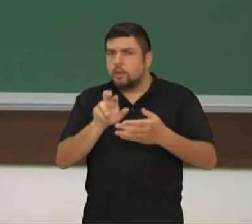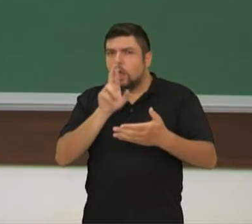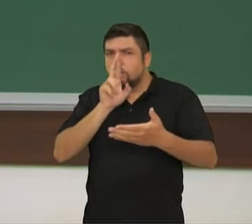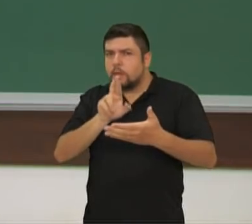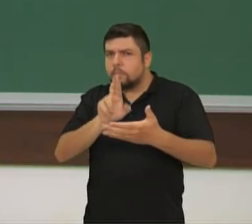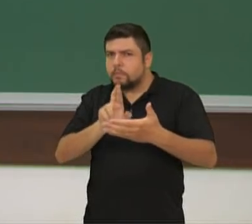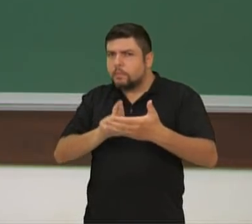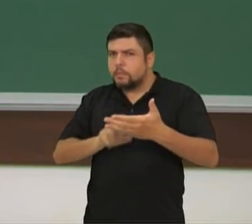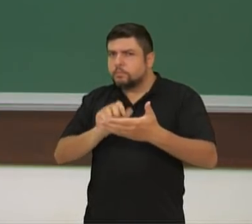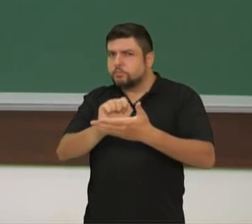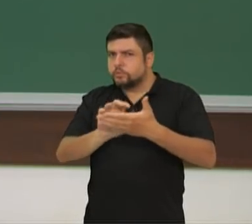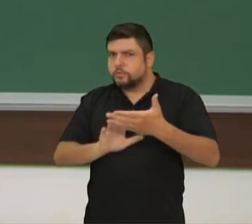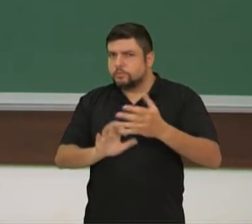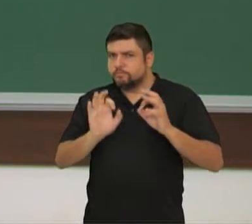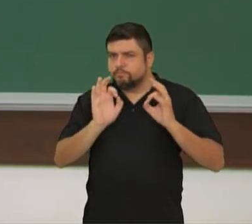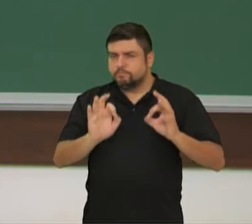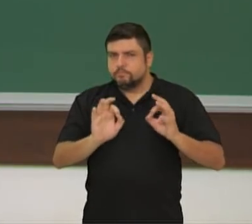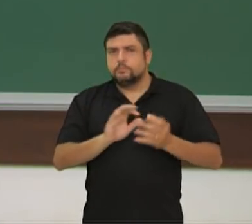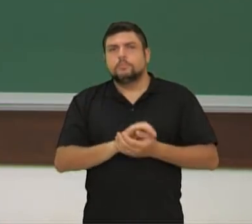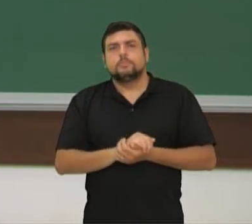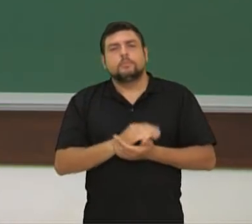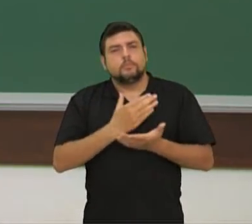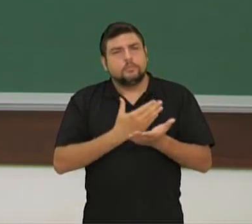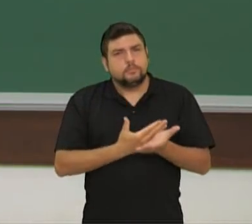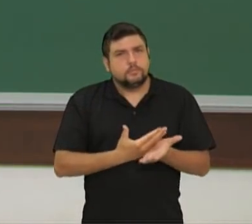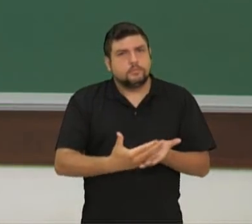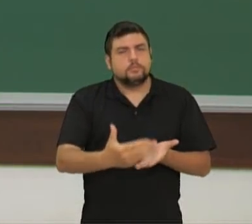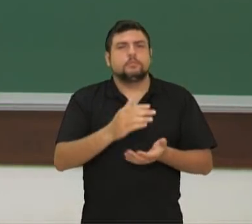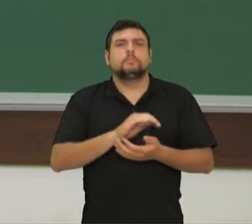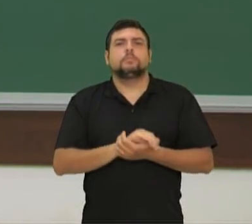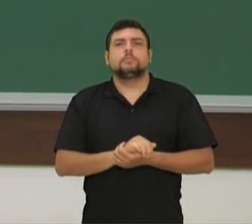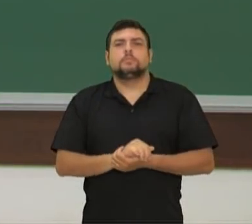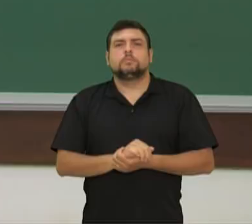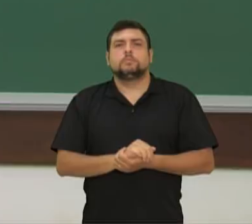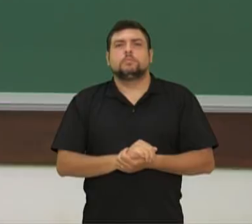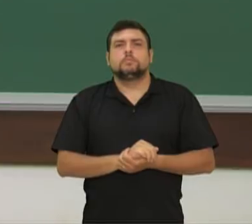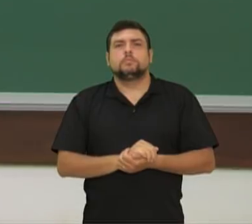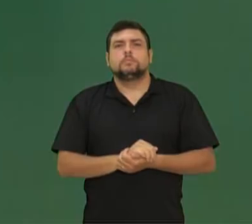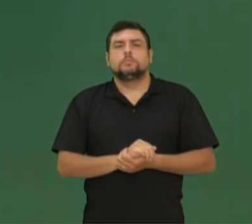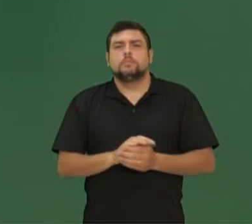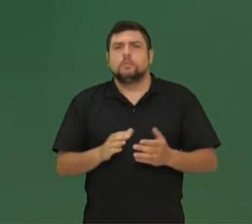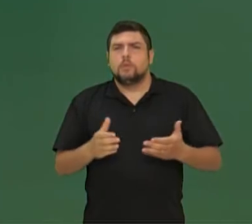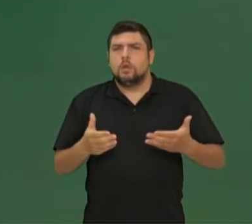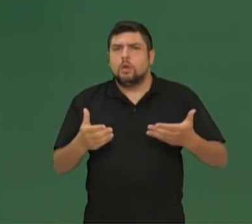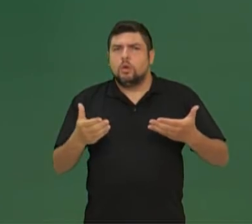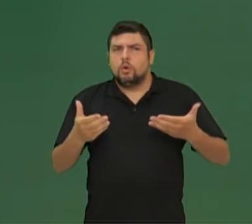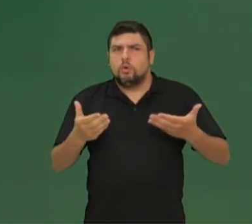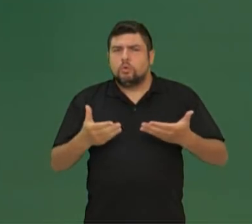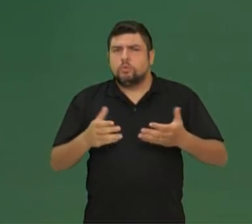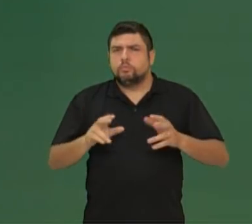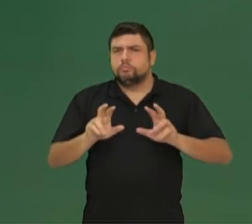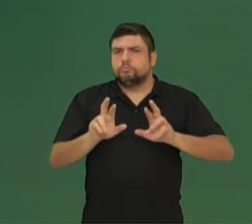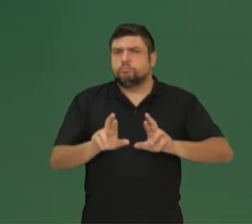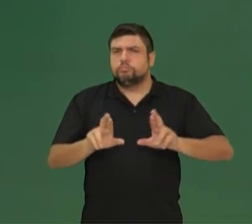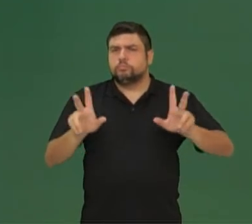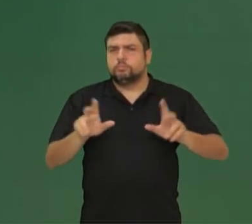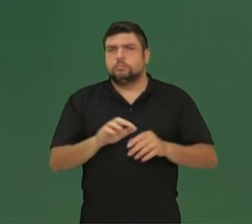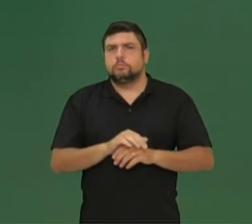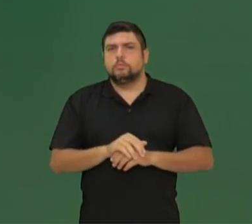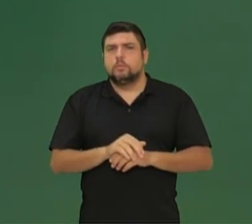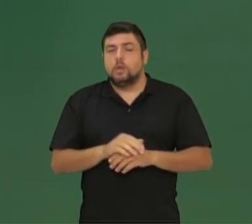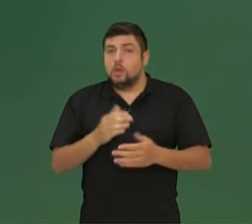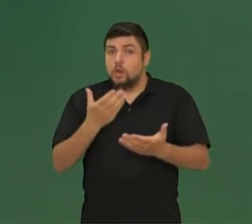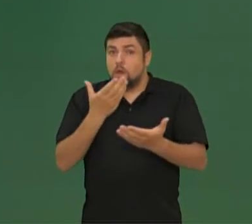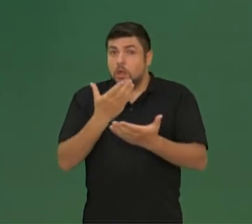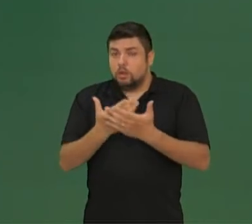Tenho certeza disso. Vamos para a nossa aula então? Hoje, então, a gente vai ver uma coisa um pouquinho diferente. Na aula anterior,